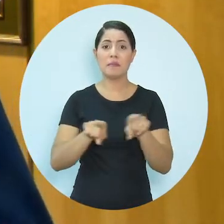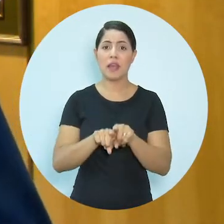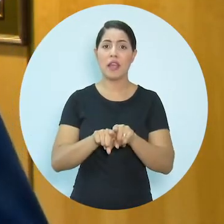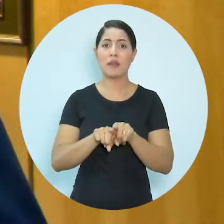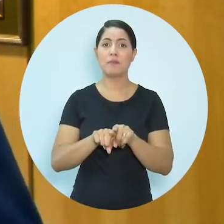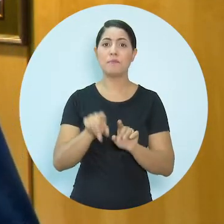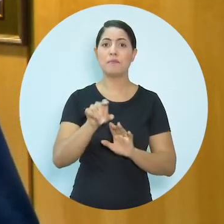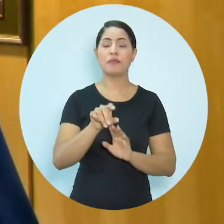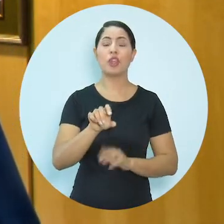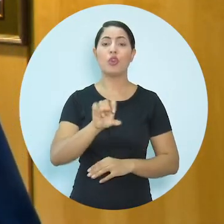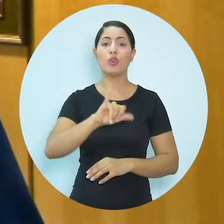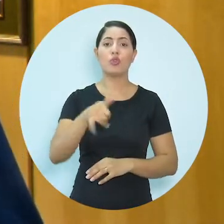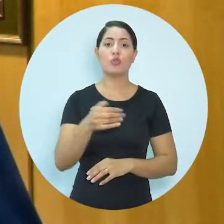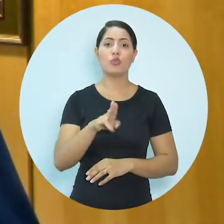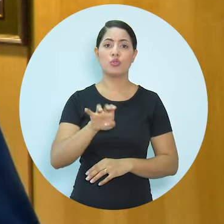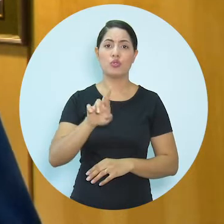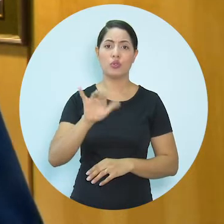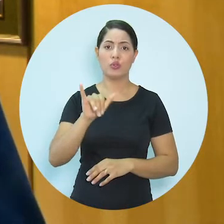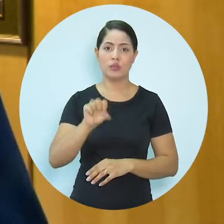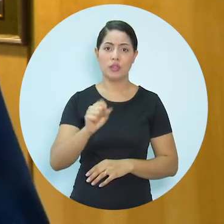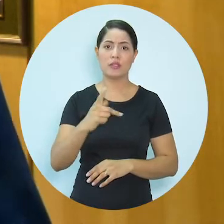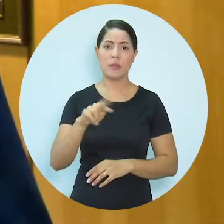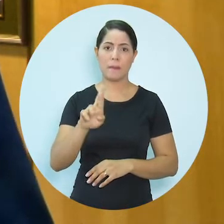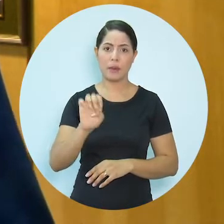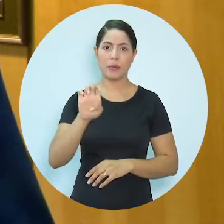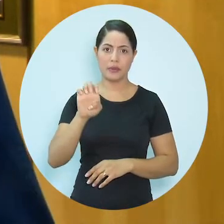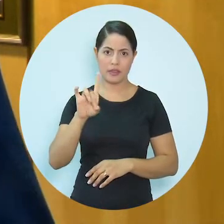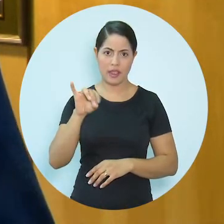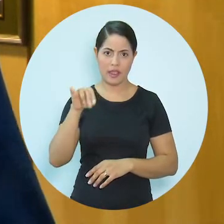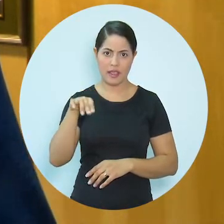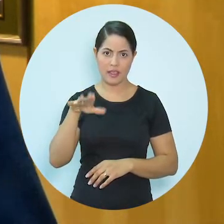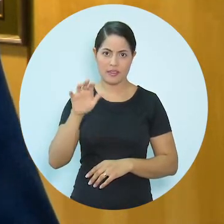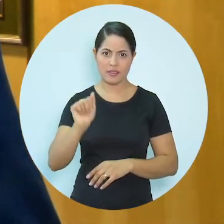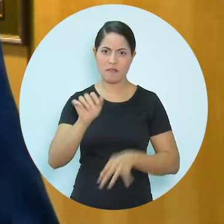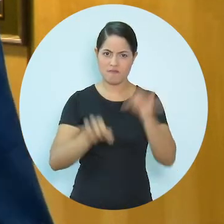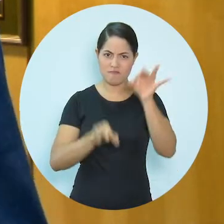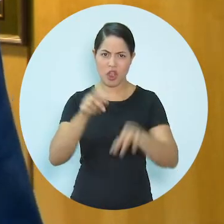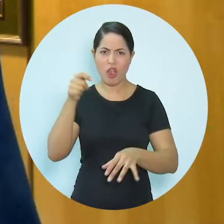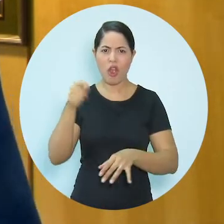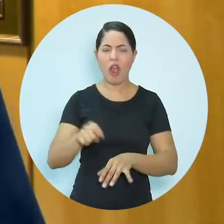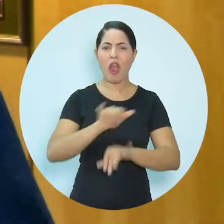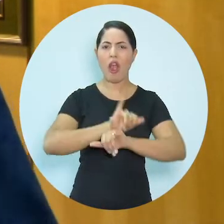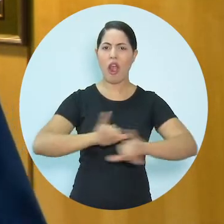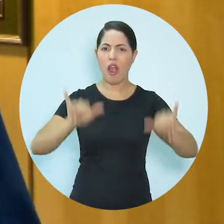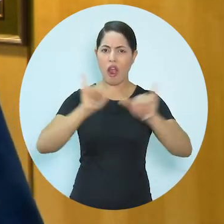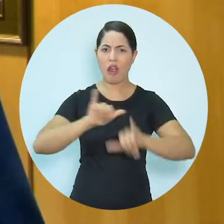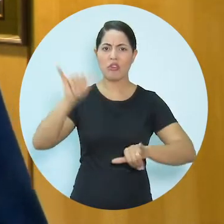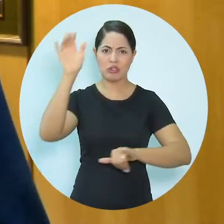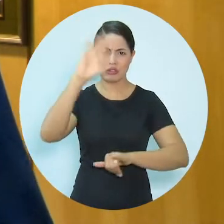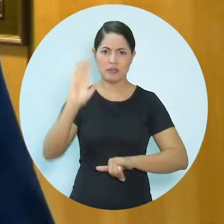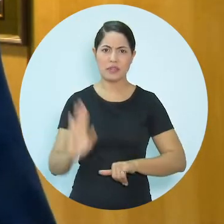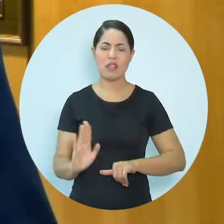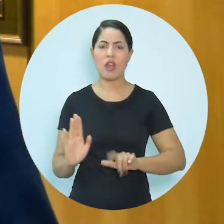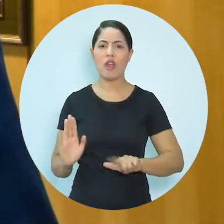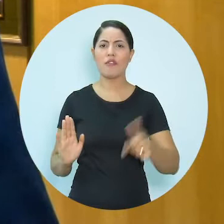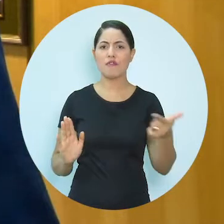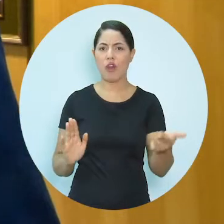à jurisprudência, aos precedentes da Corte Interamericana de Direitos Humanos e mesmo dos estándares